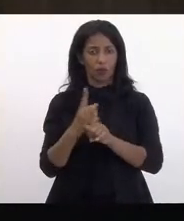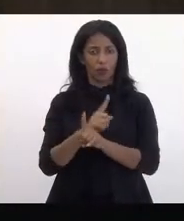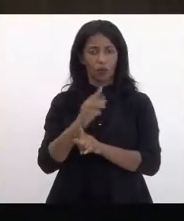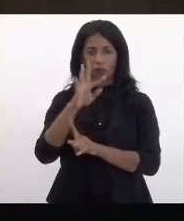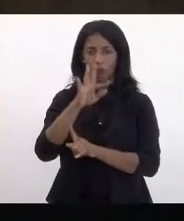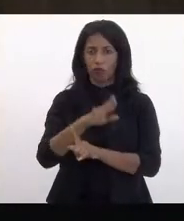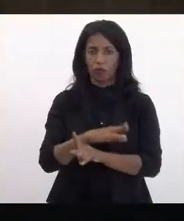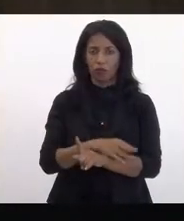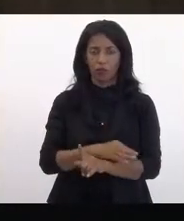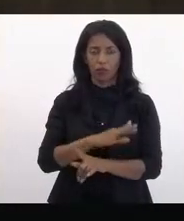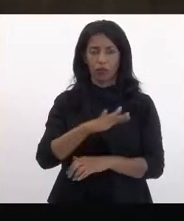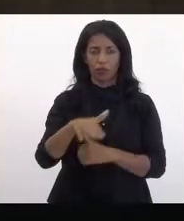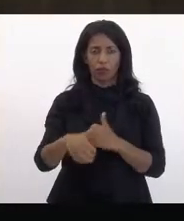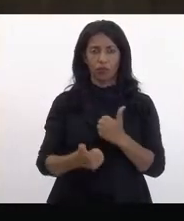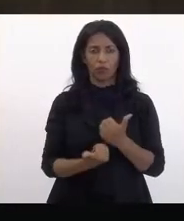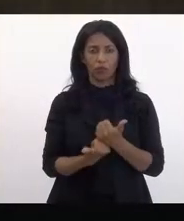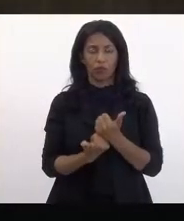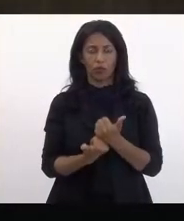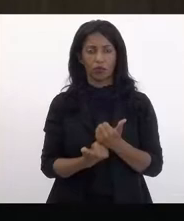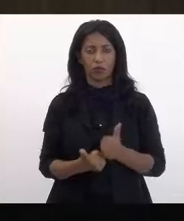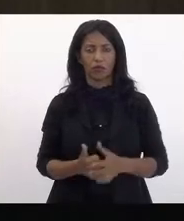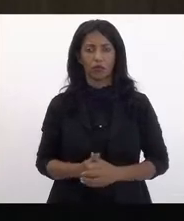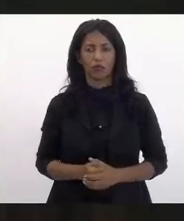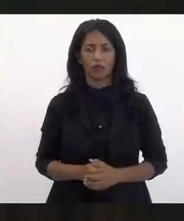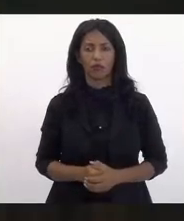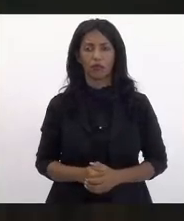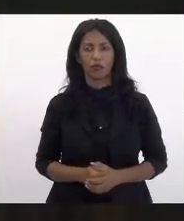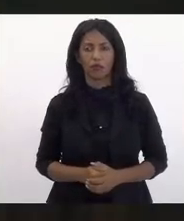demais emendas, concluindo por substitutivo.